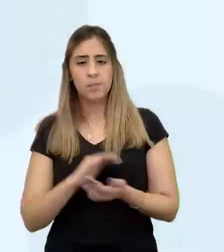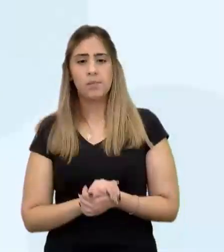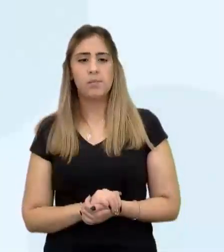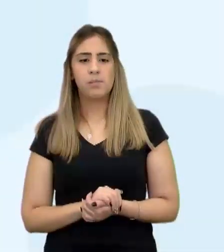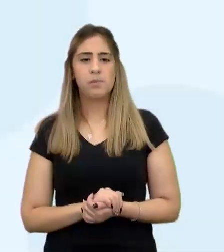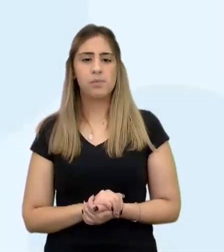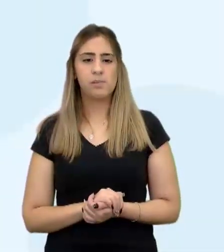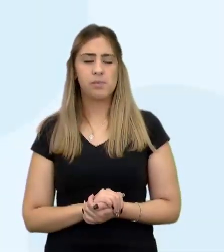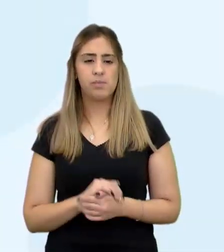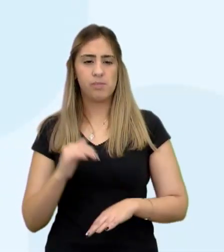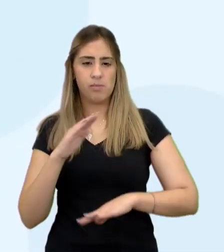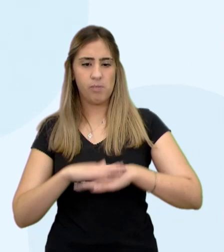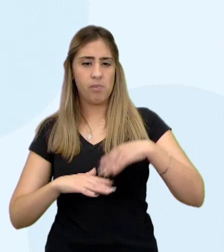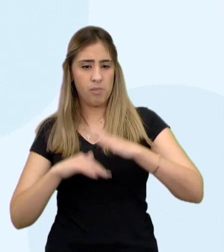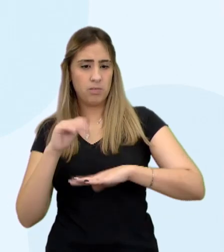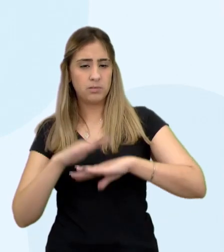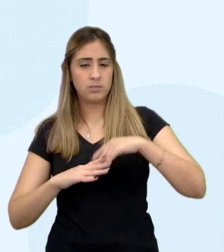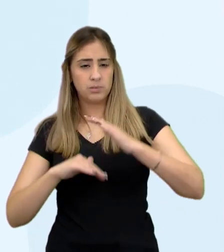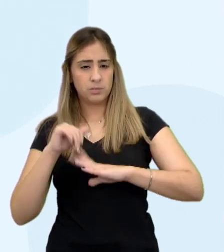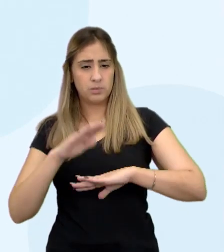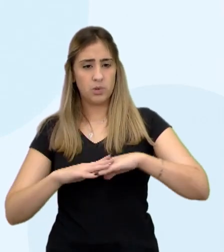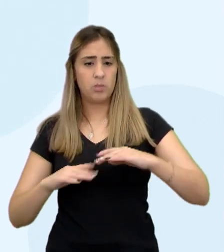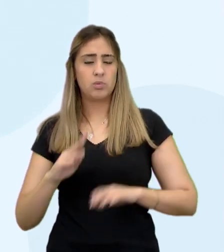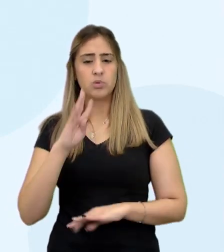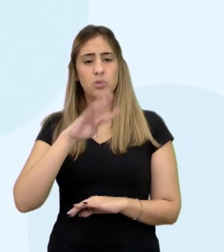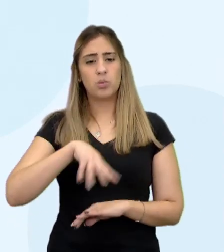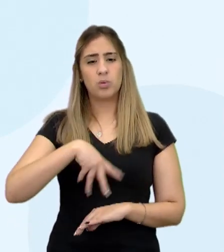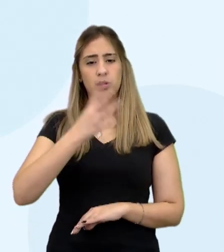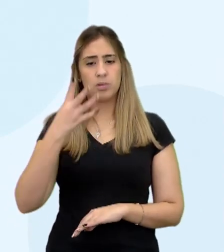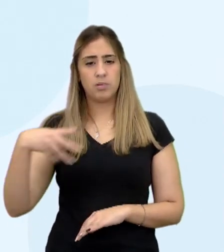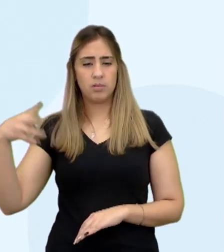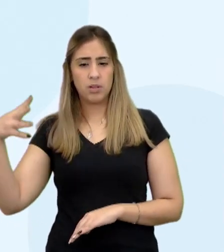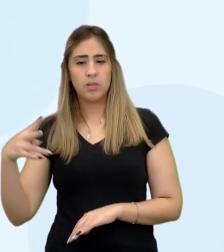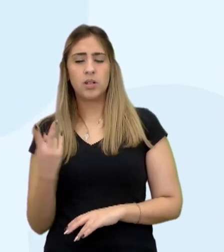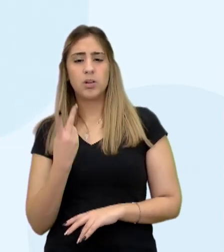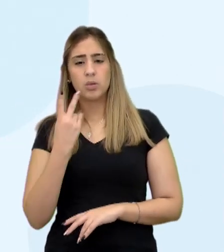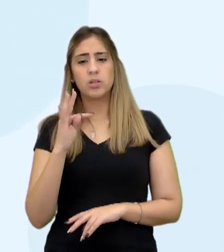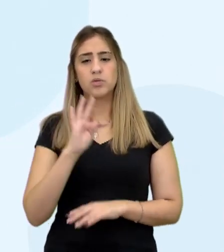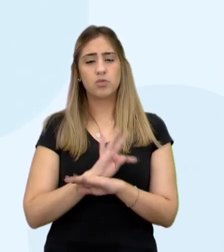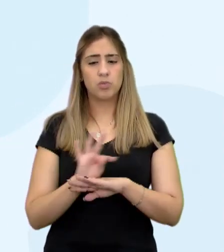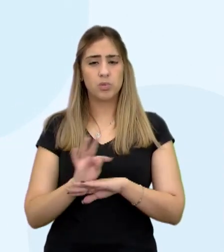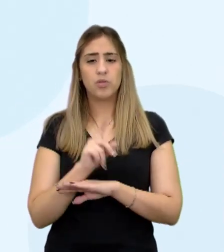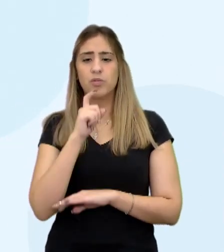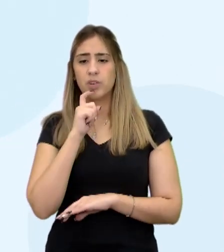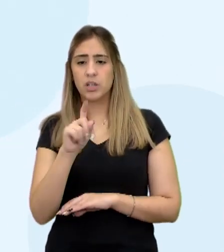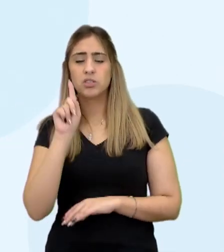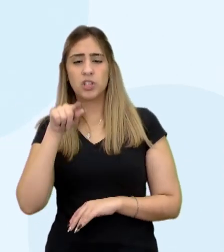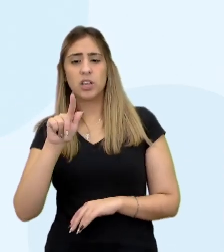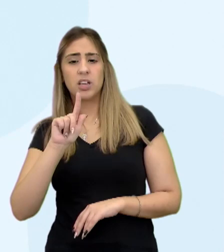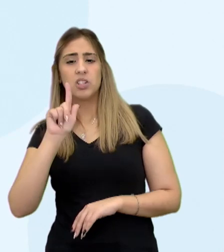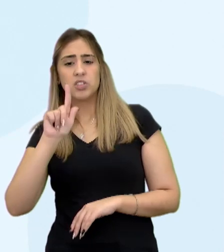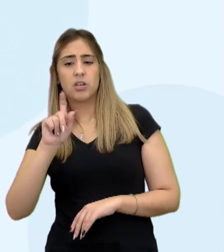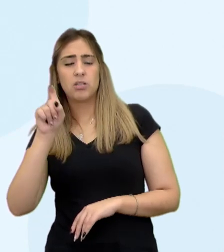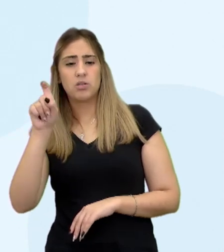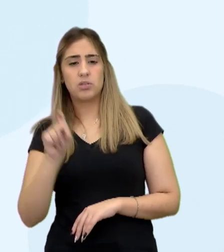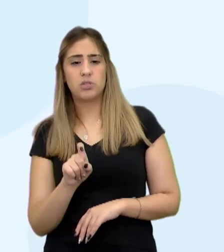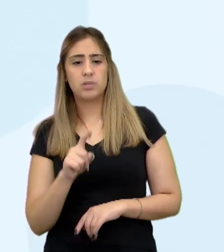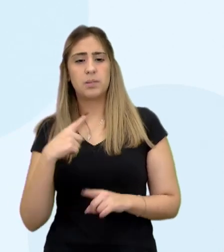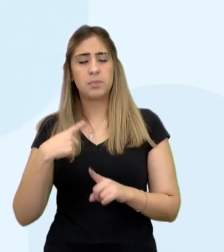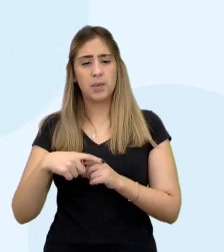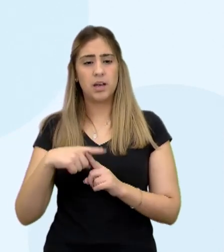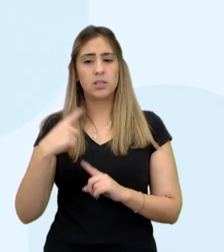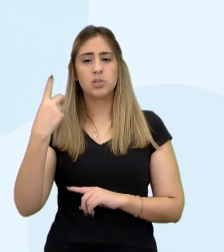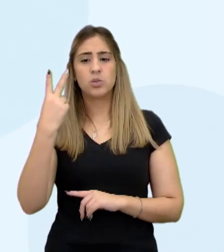colocar para eles na tela. A função vermelha é a seno, tudo bem? Eu quero pensar agora em 2 funções. Na verde, que é g de x igual